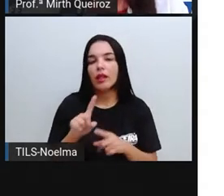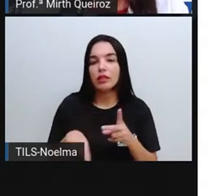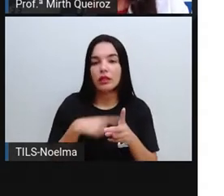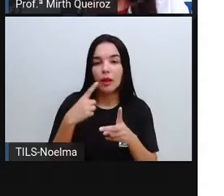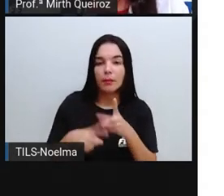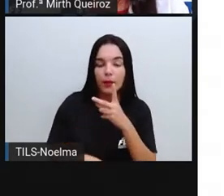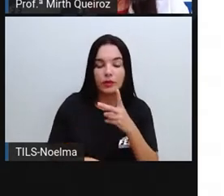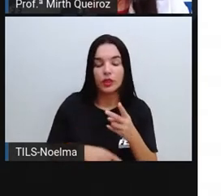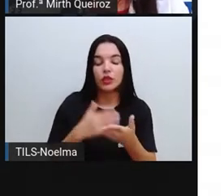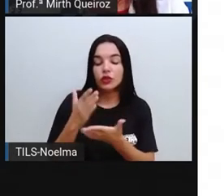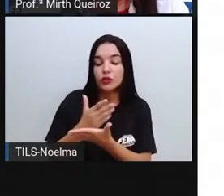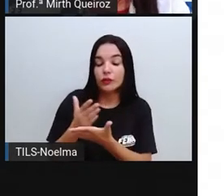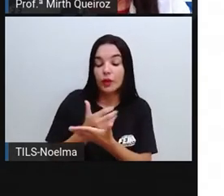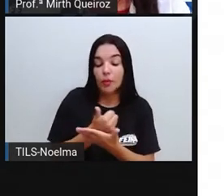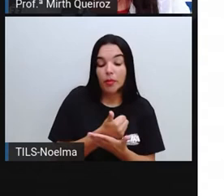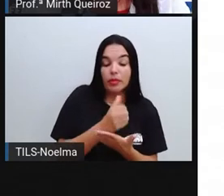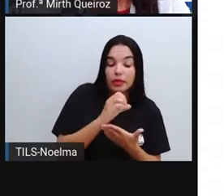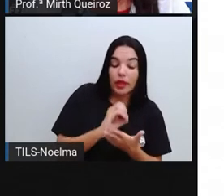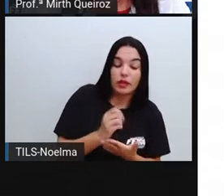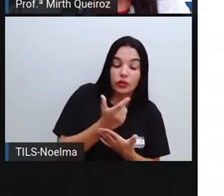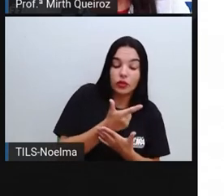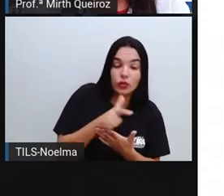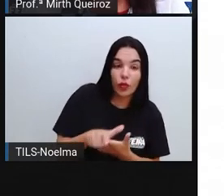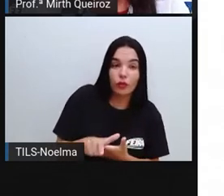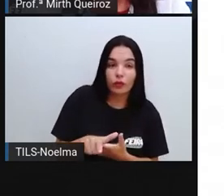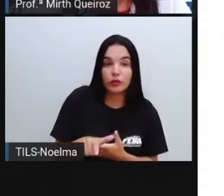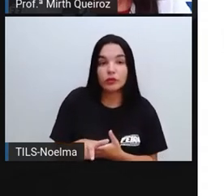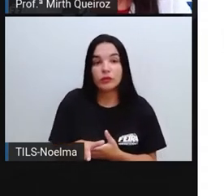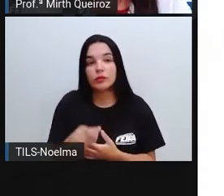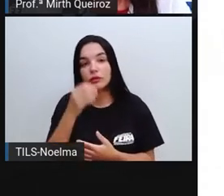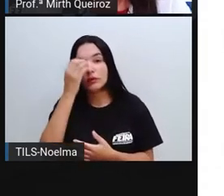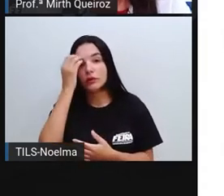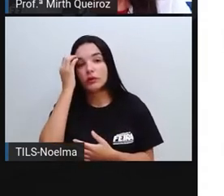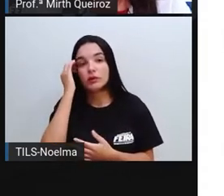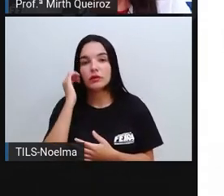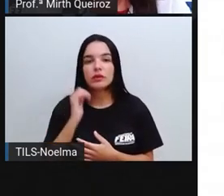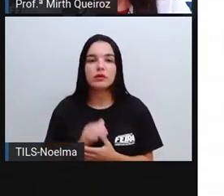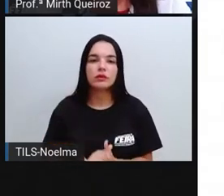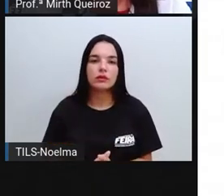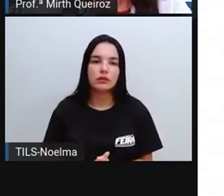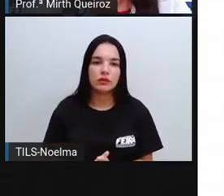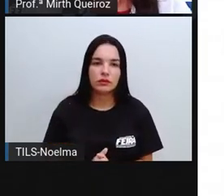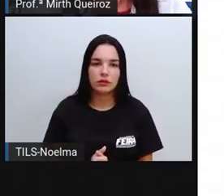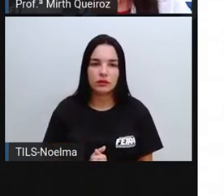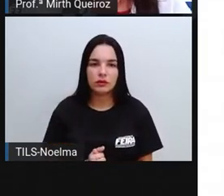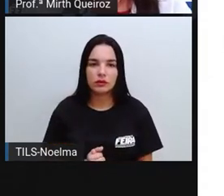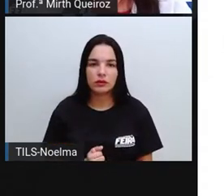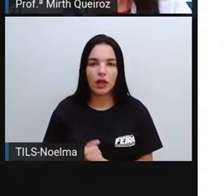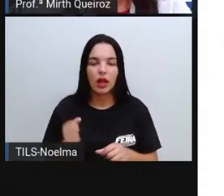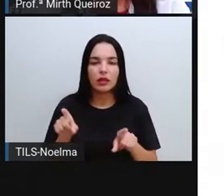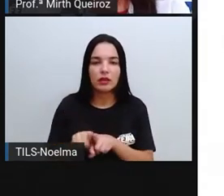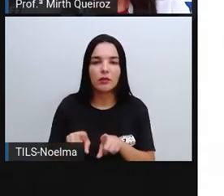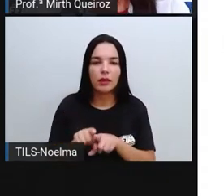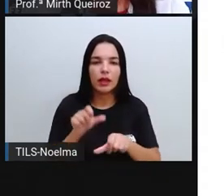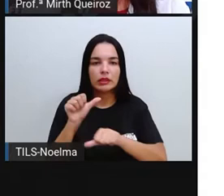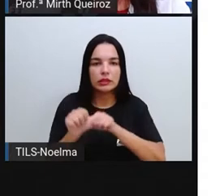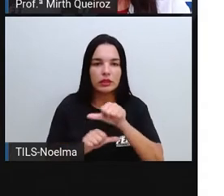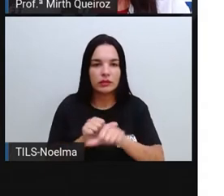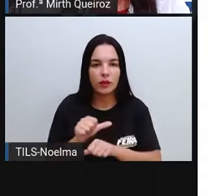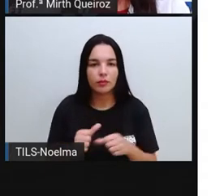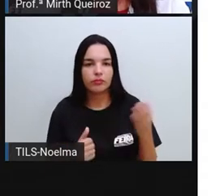10 novamente, e eu vou. Centilitro, perdão. E eu vou transformar